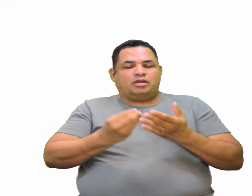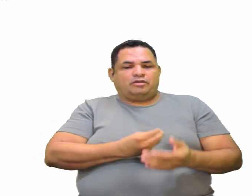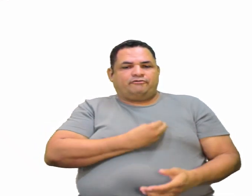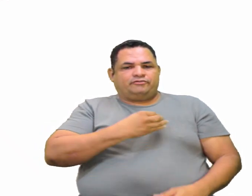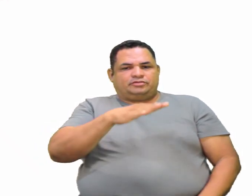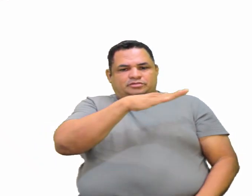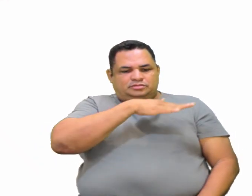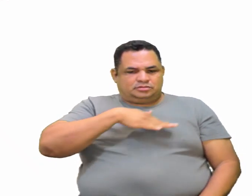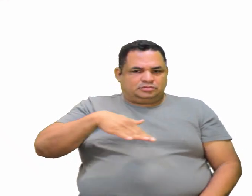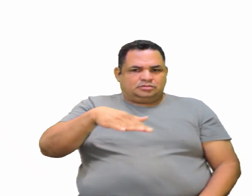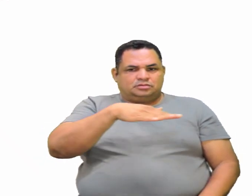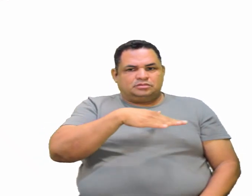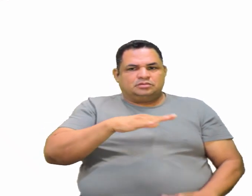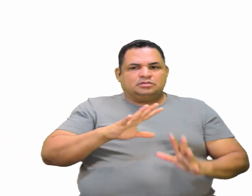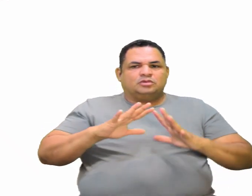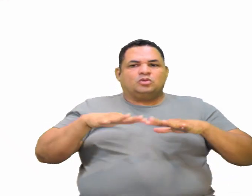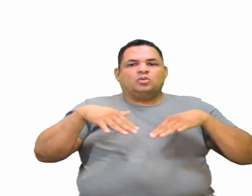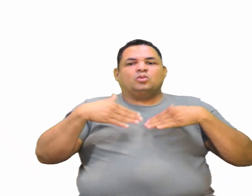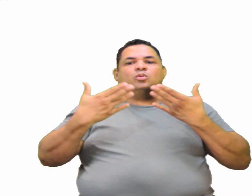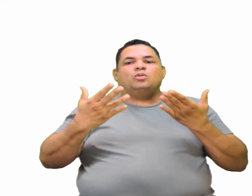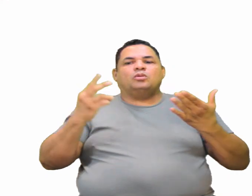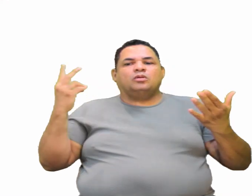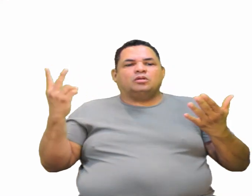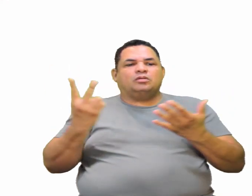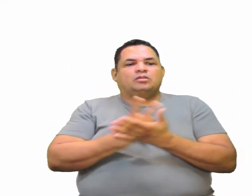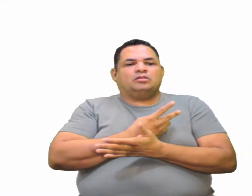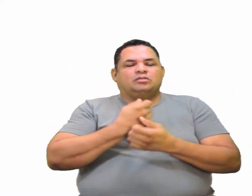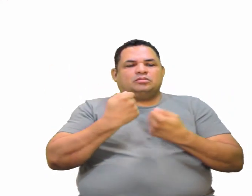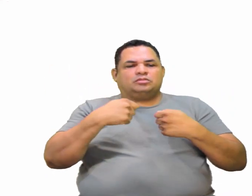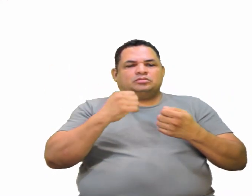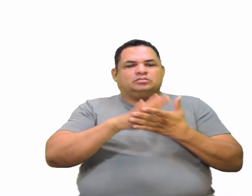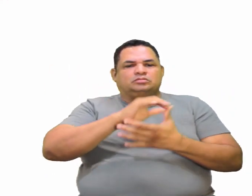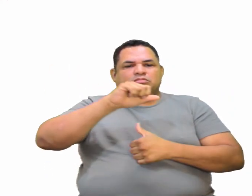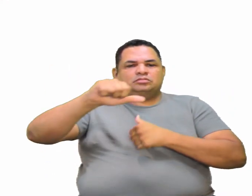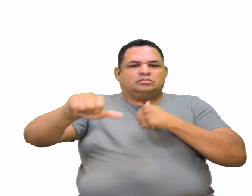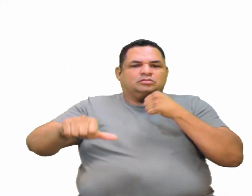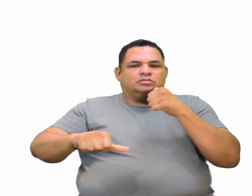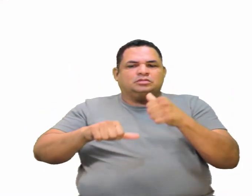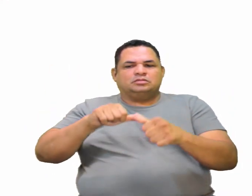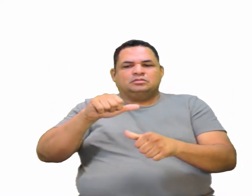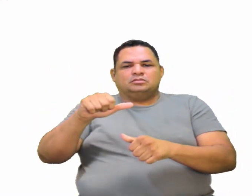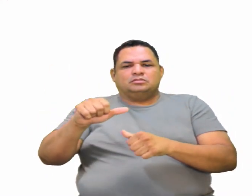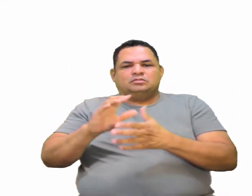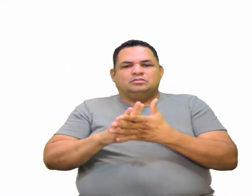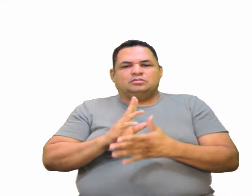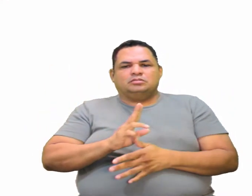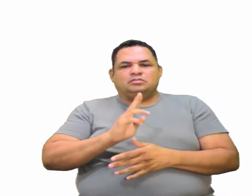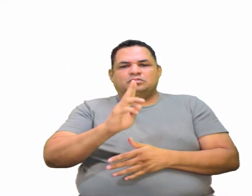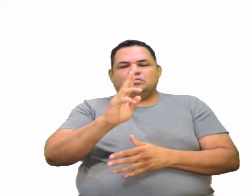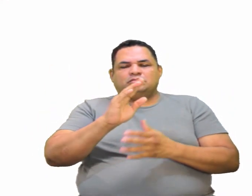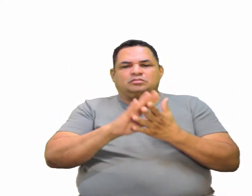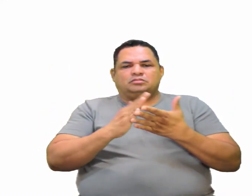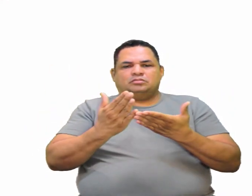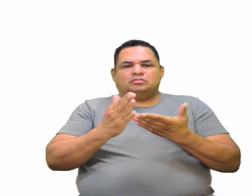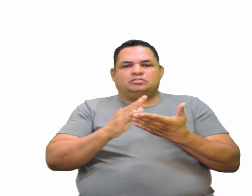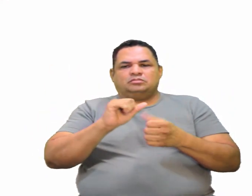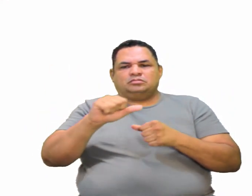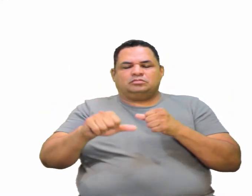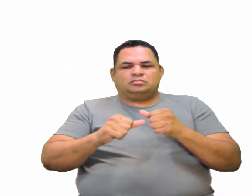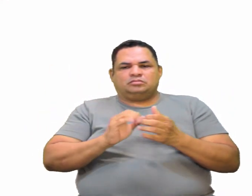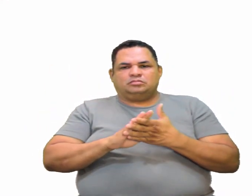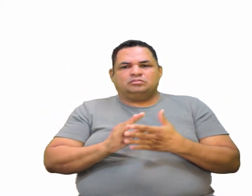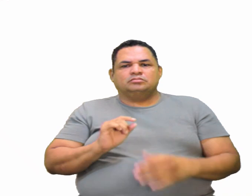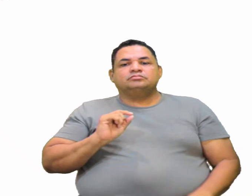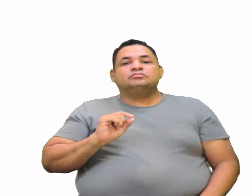está destacado aí, que evento permite essas transformações, essas mudanças